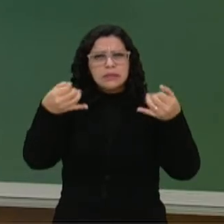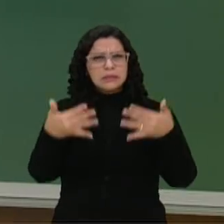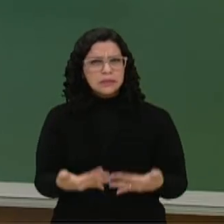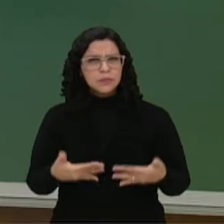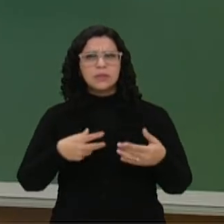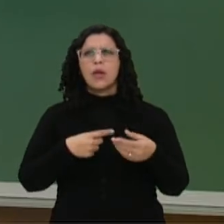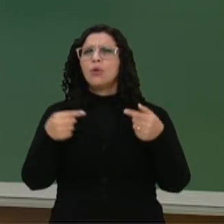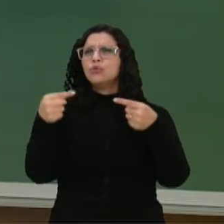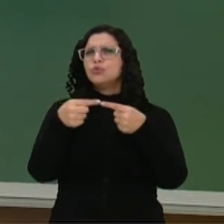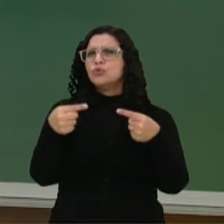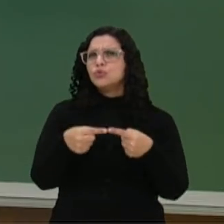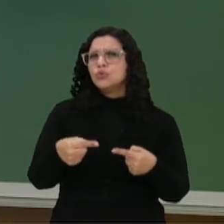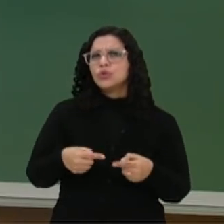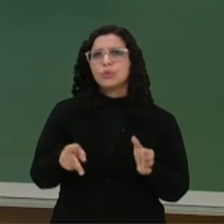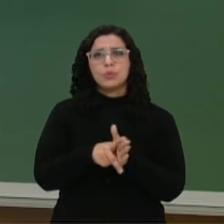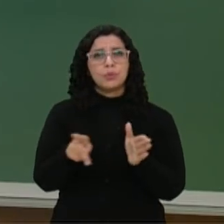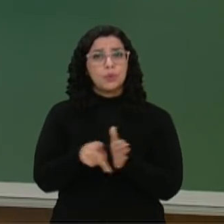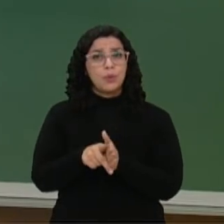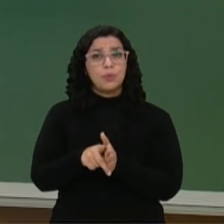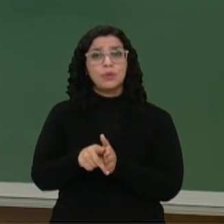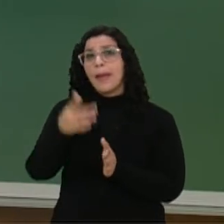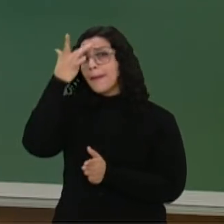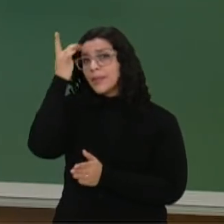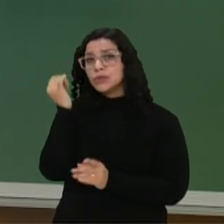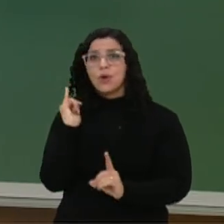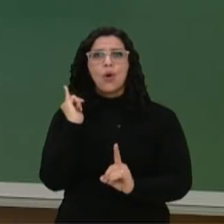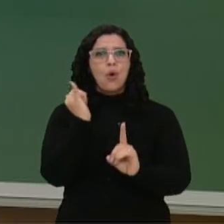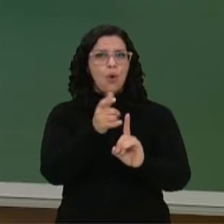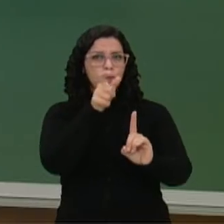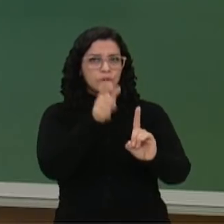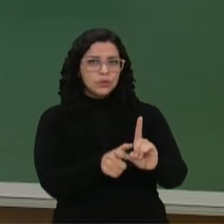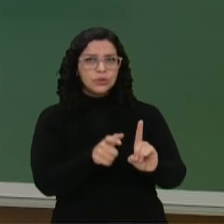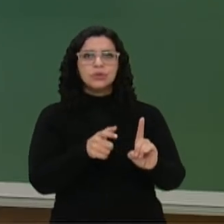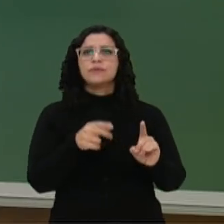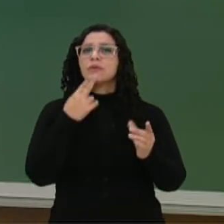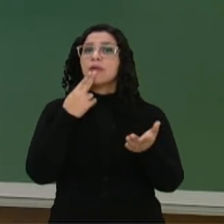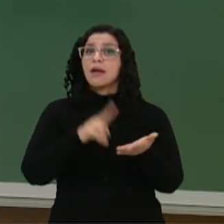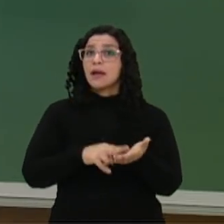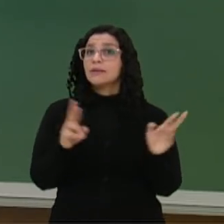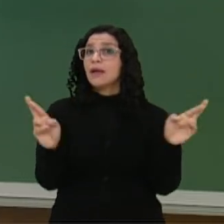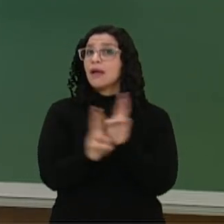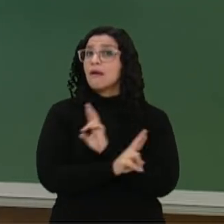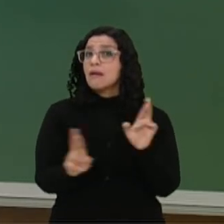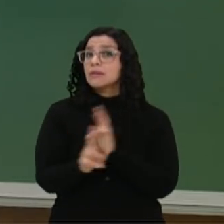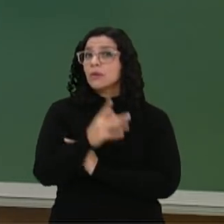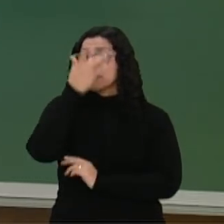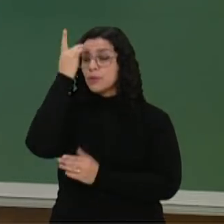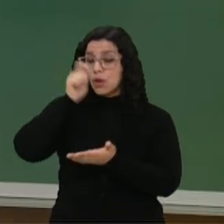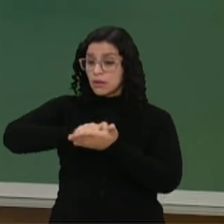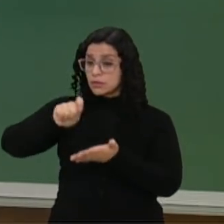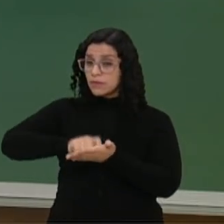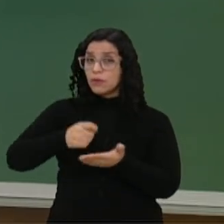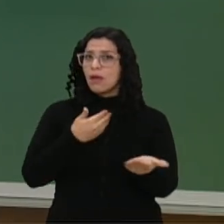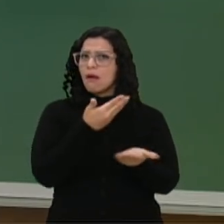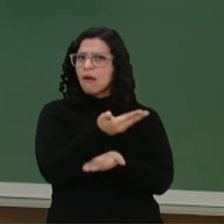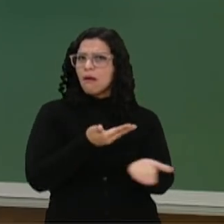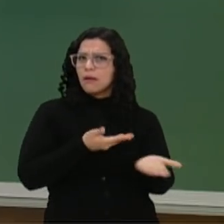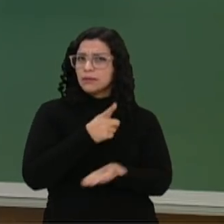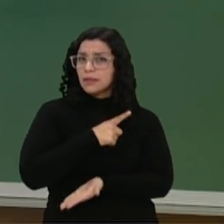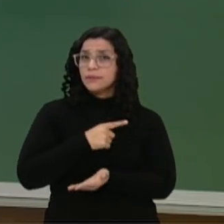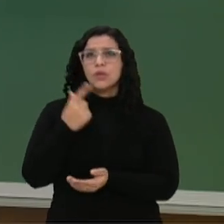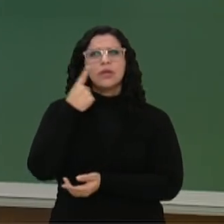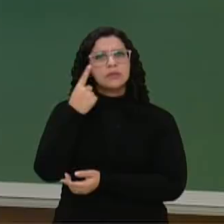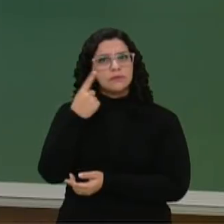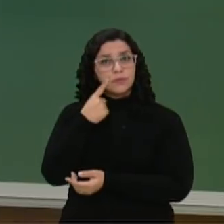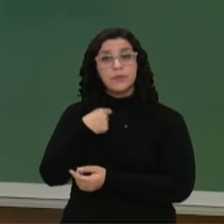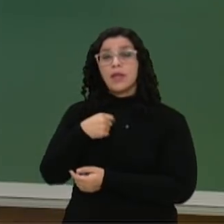tipo de destinatário da carta e a relação que o remetente mantém com ele. Como vimos no quiz,